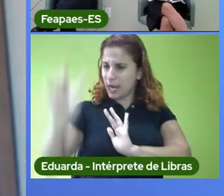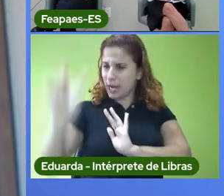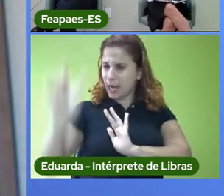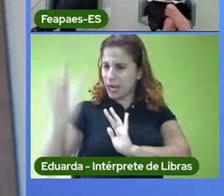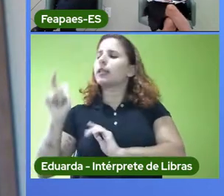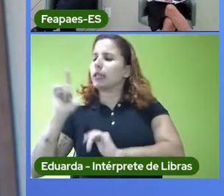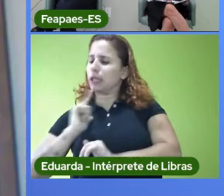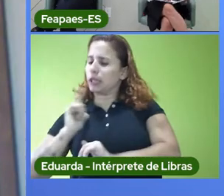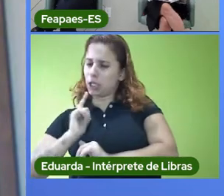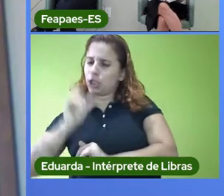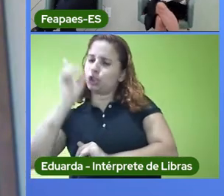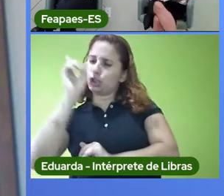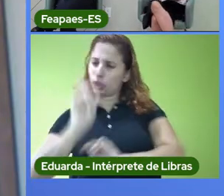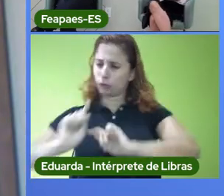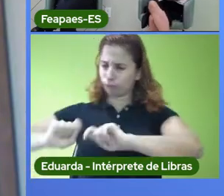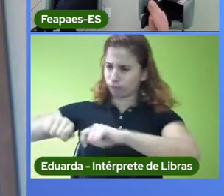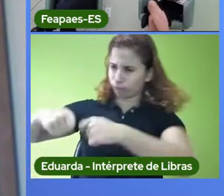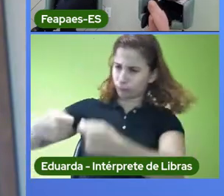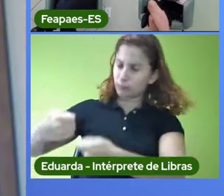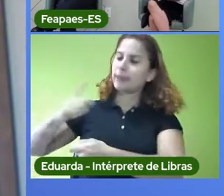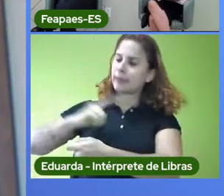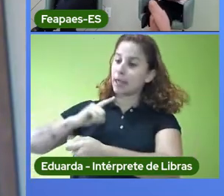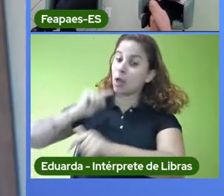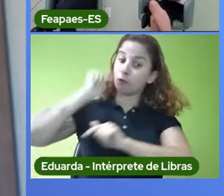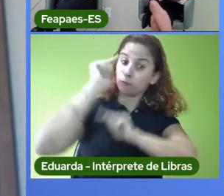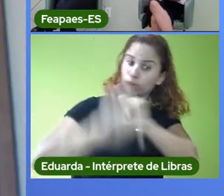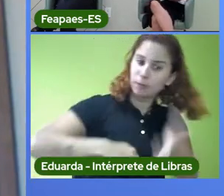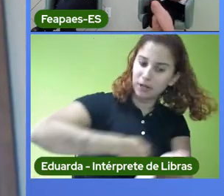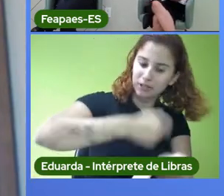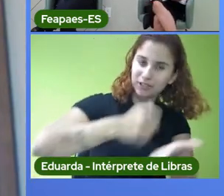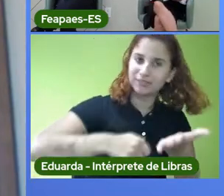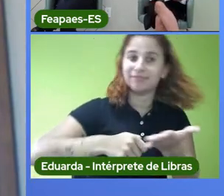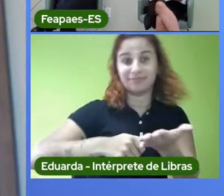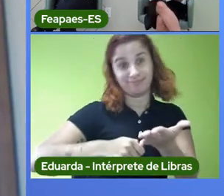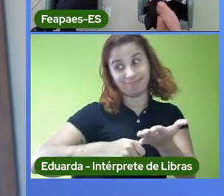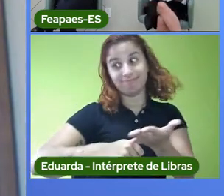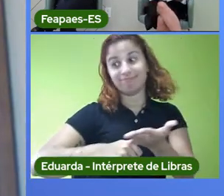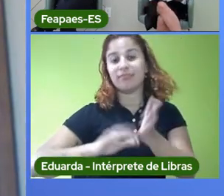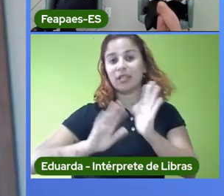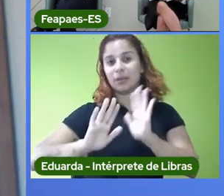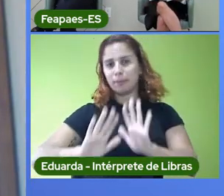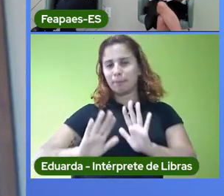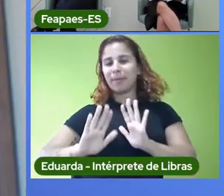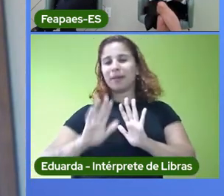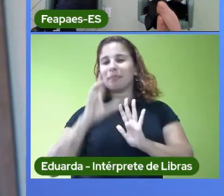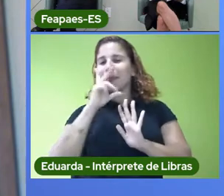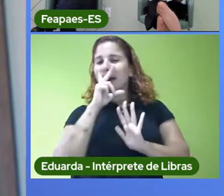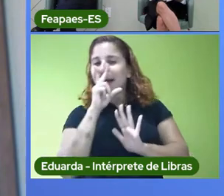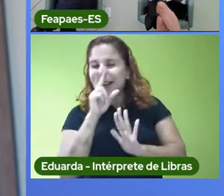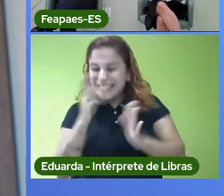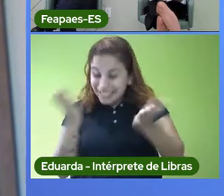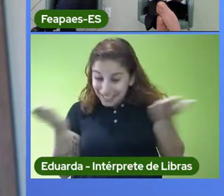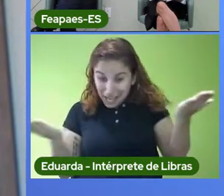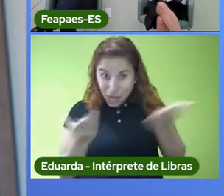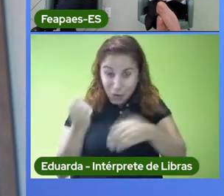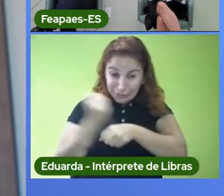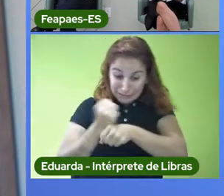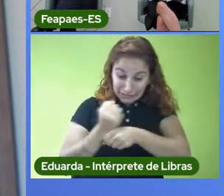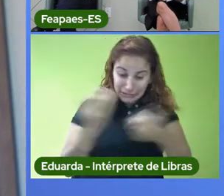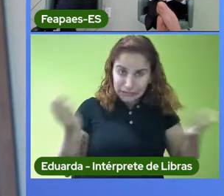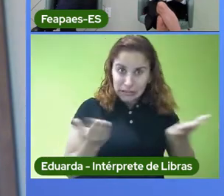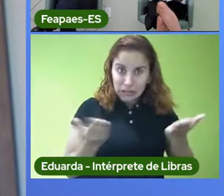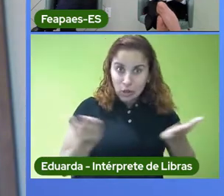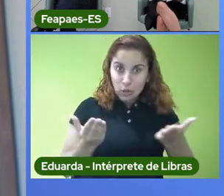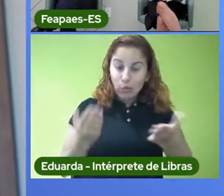cidadania se era trabalhador. A gente está quase perpetuando esse modelo, passados aí quase 40 anos